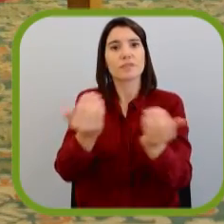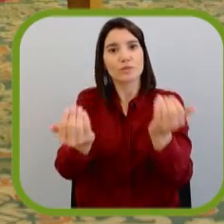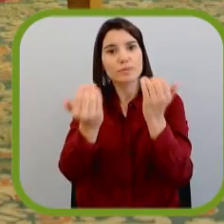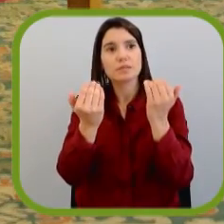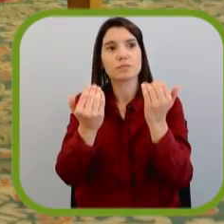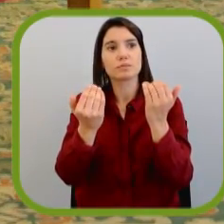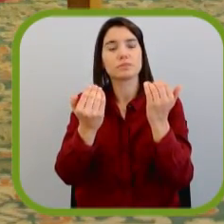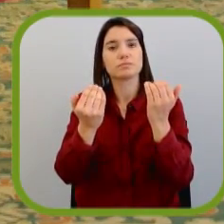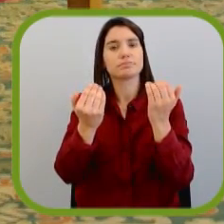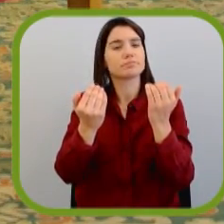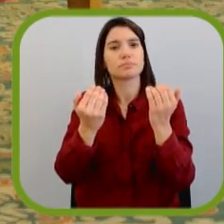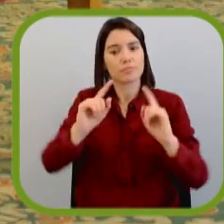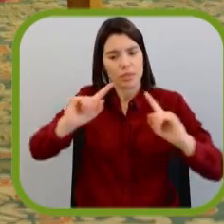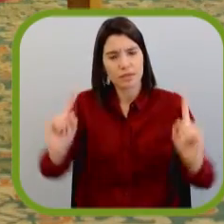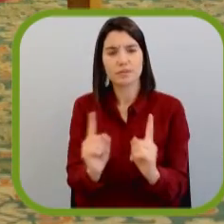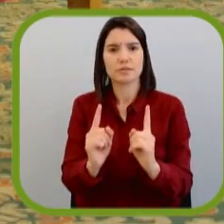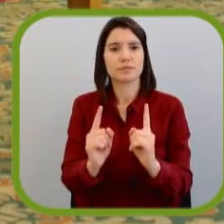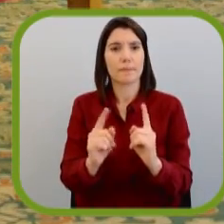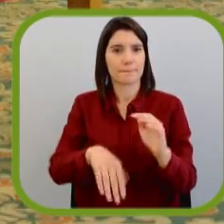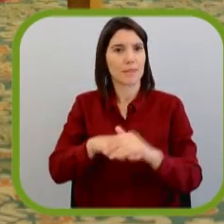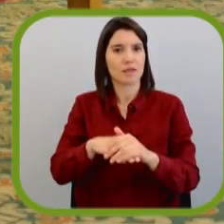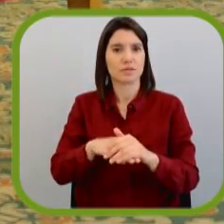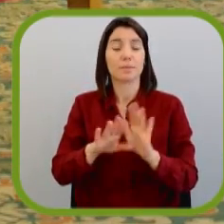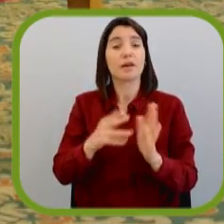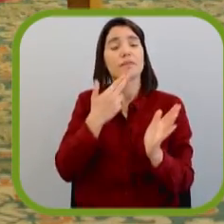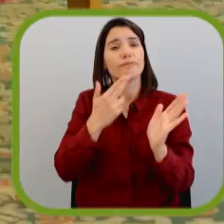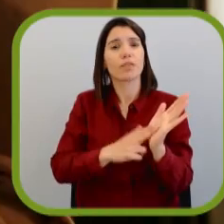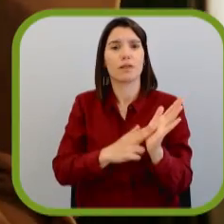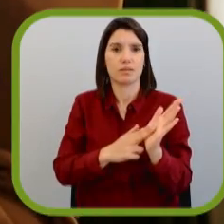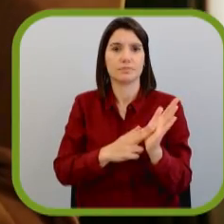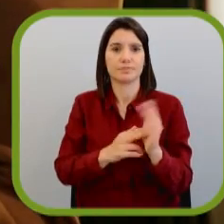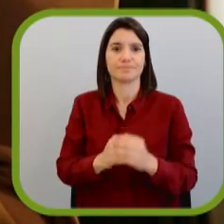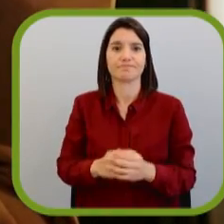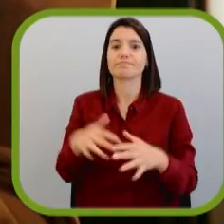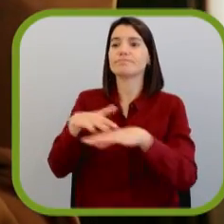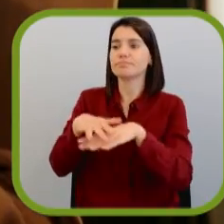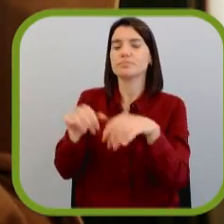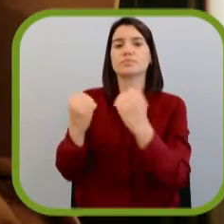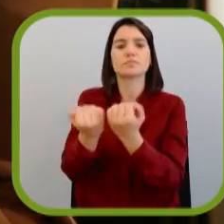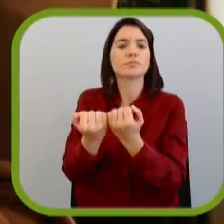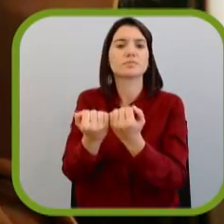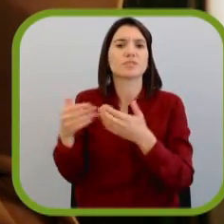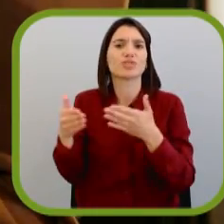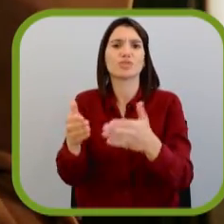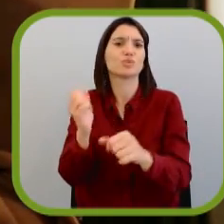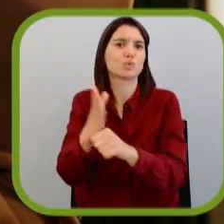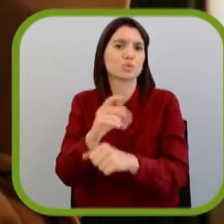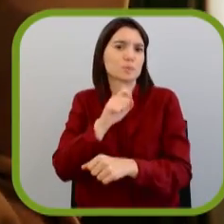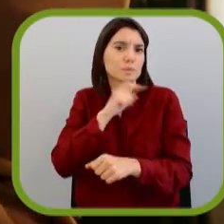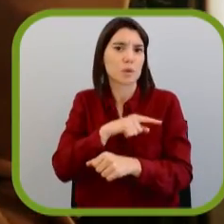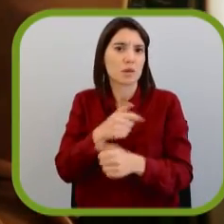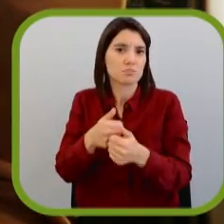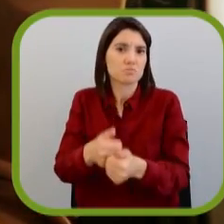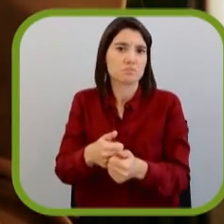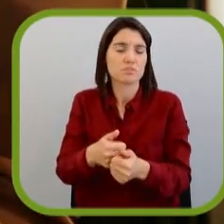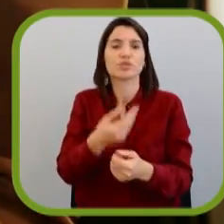passar a informação o máximo resumido possível, mas que seja verdadeira. Para além das redes sociais, que outras